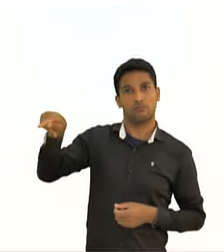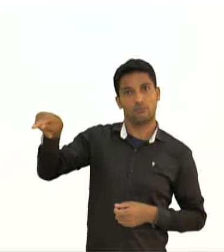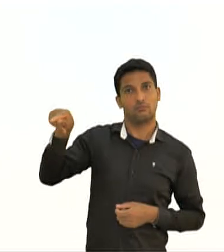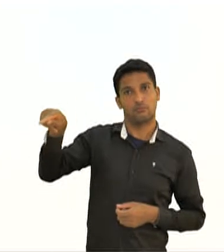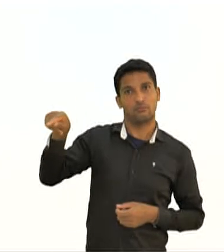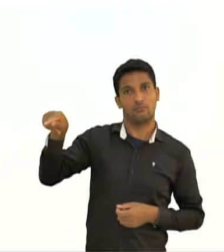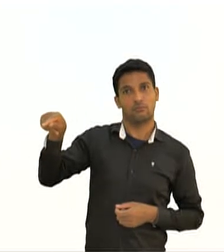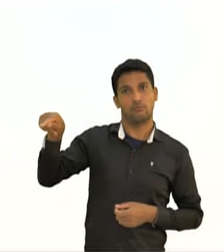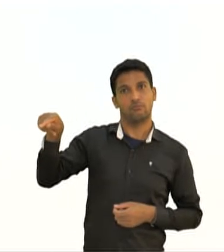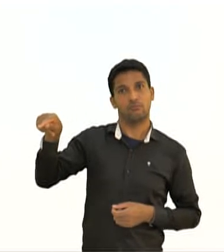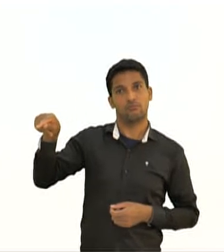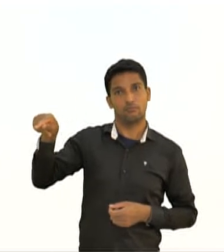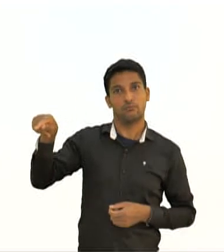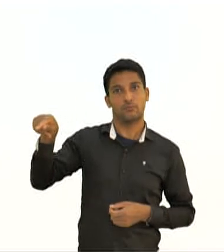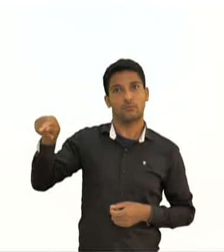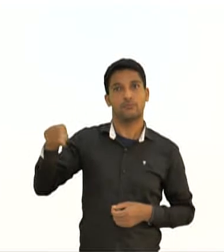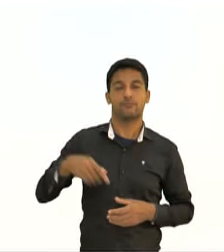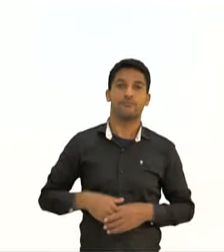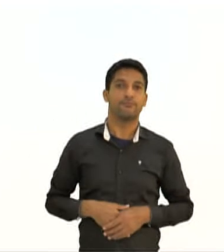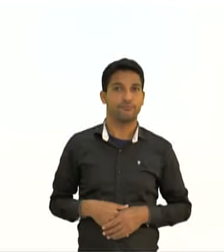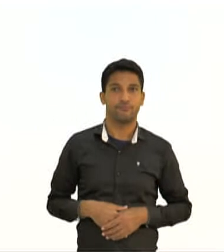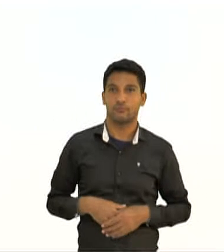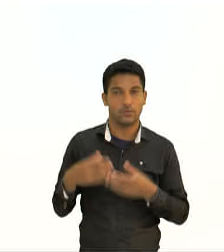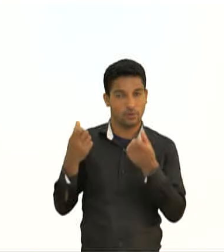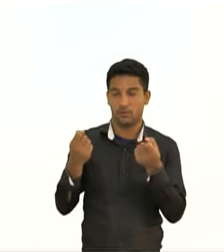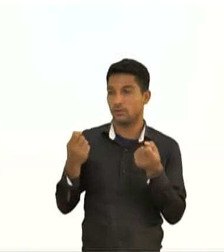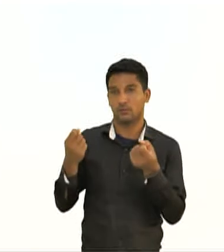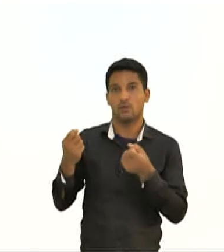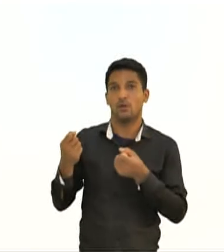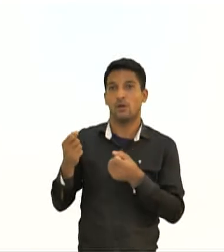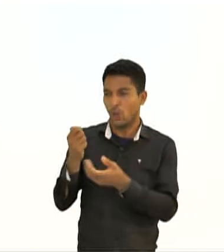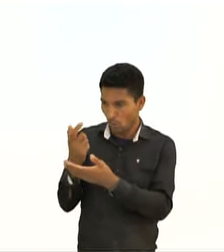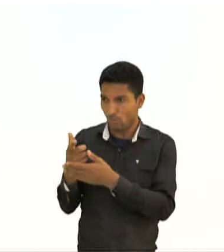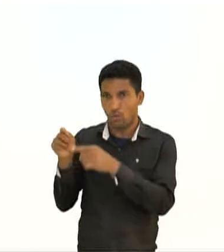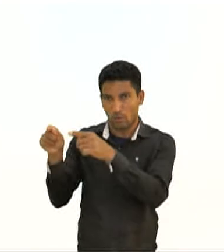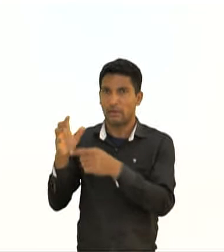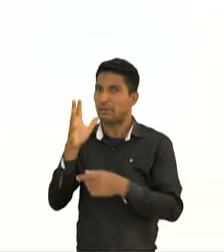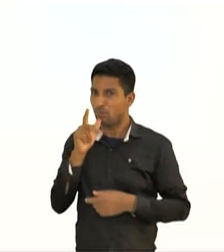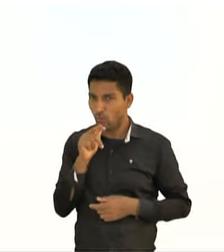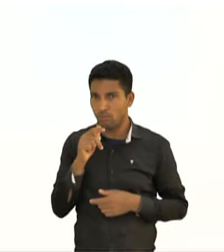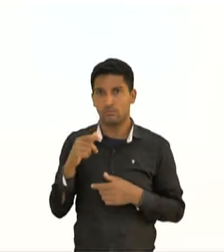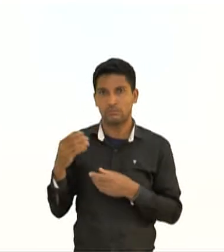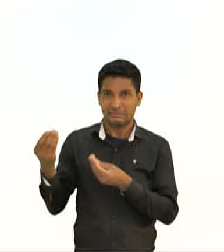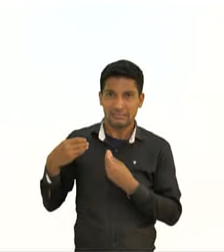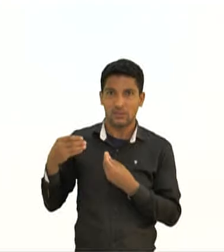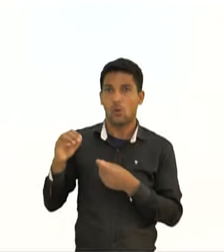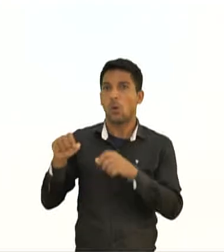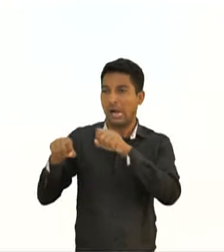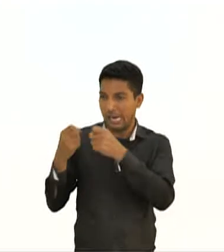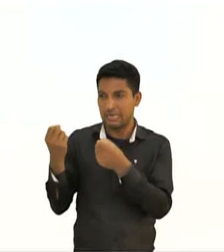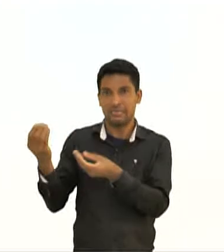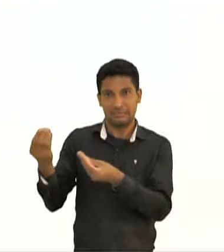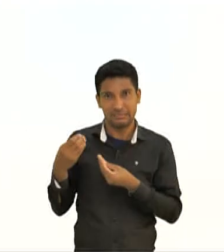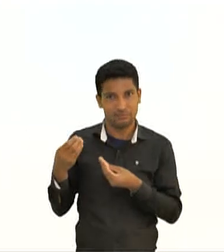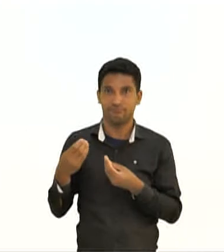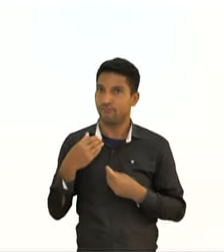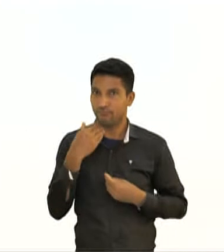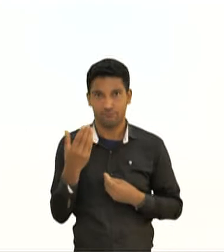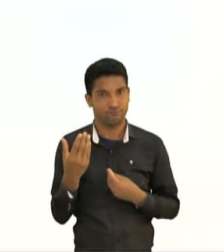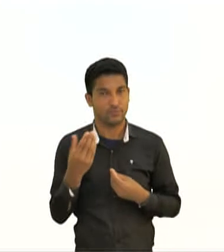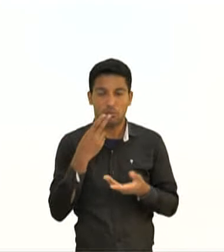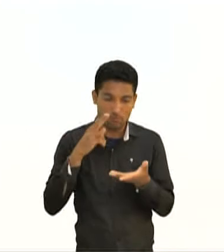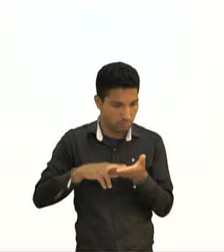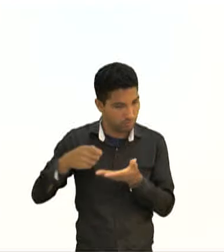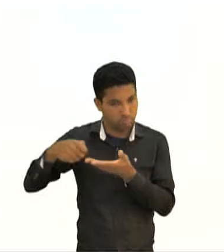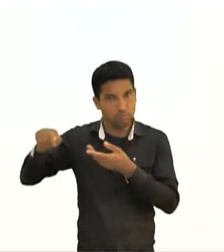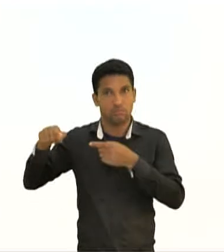pode significar insubordinação. Exemplo: o réu apresentou uma ação expressando sua irresignação sobre